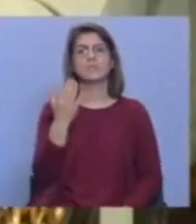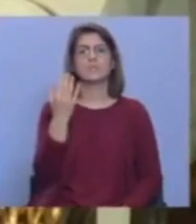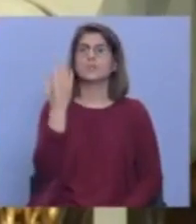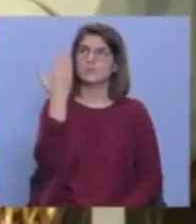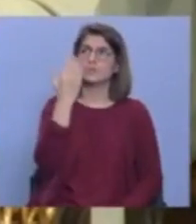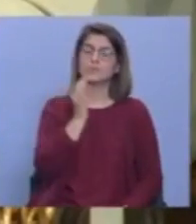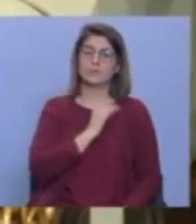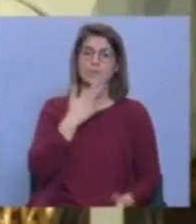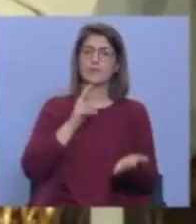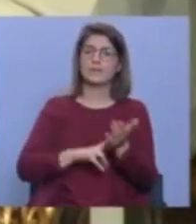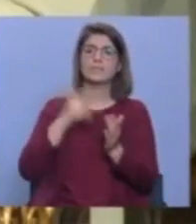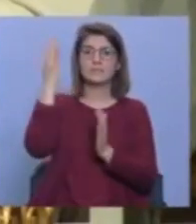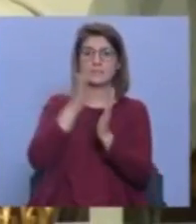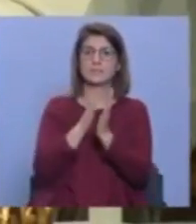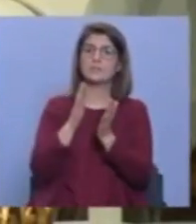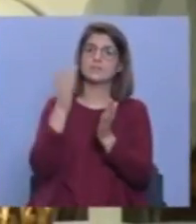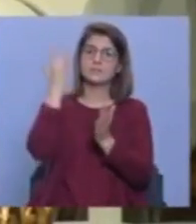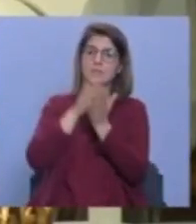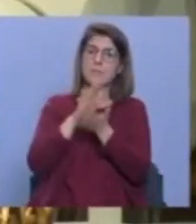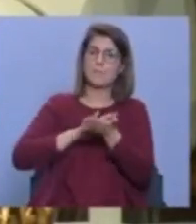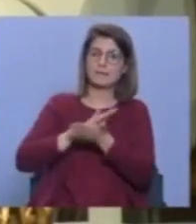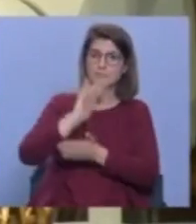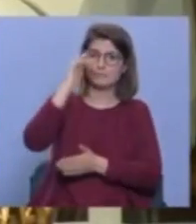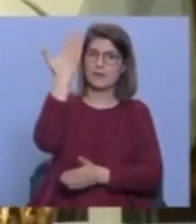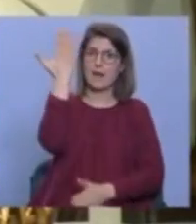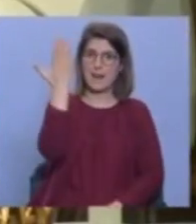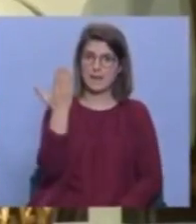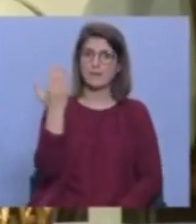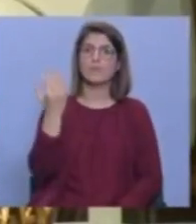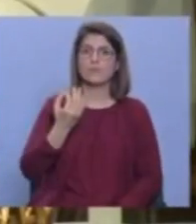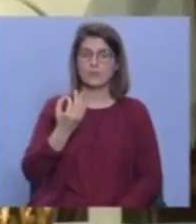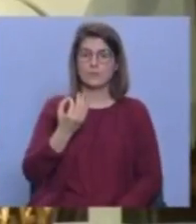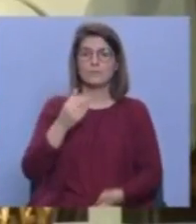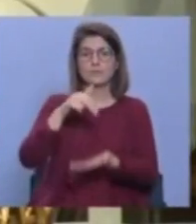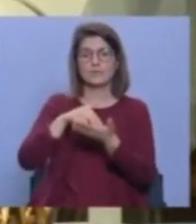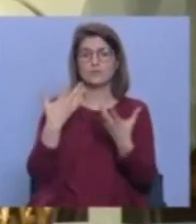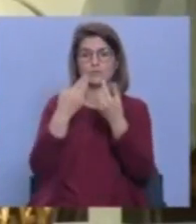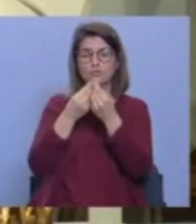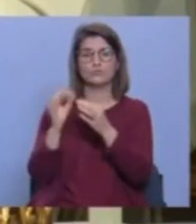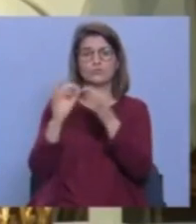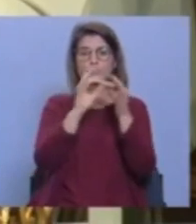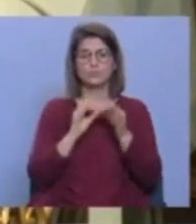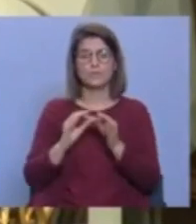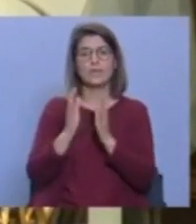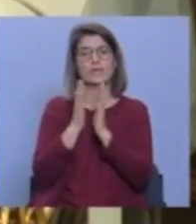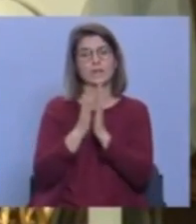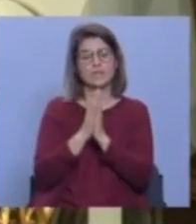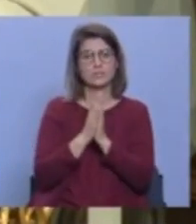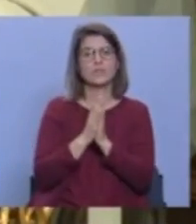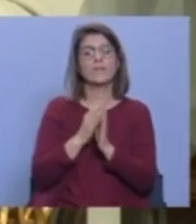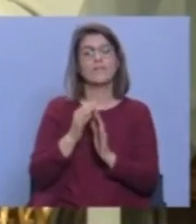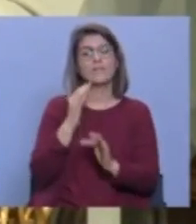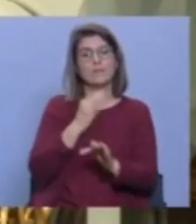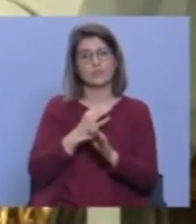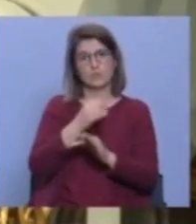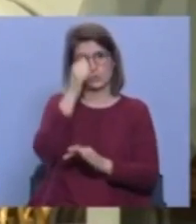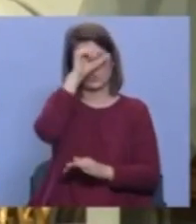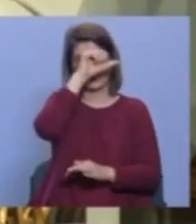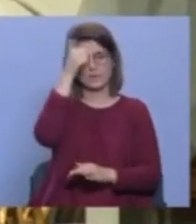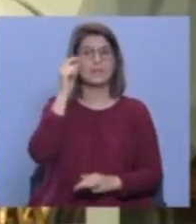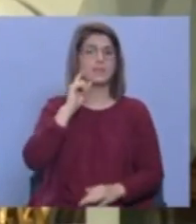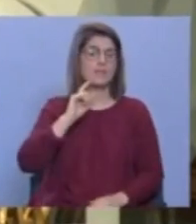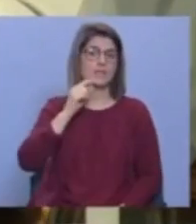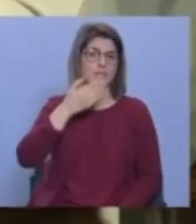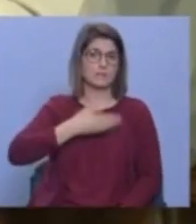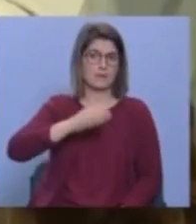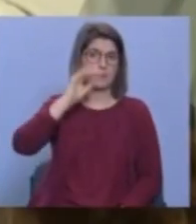Sois verdadeiramente santos, a fonte de toda a santidade. Reunidos na vossa presença em comunhão com toda a Igreja, ao celebrarmos o domingo, primeiro